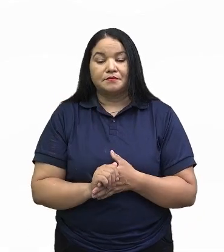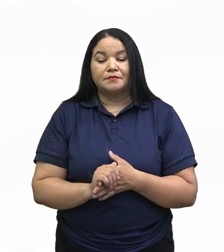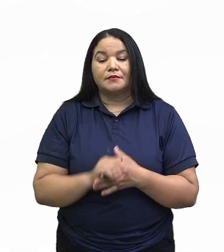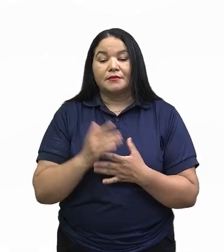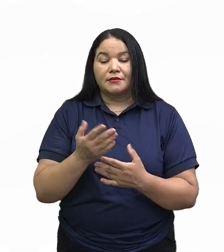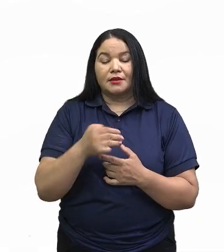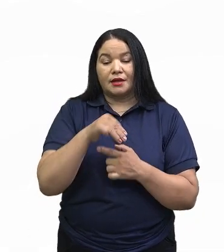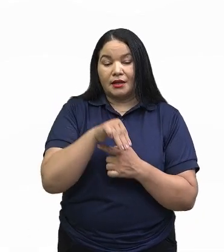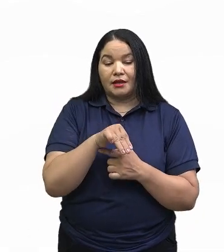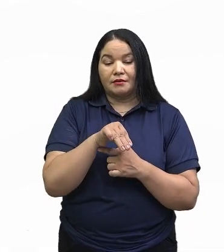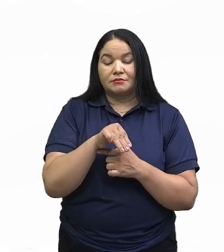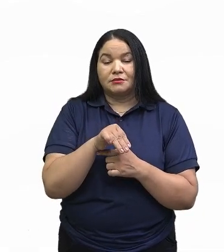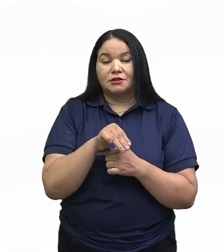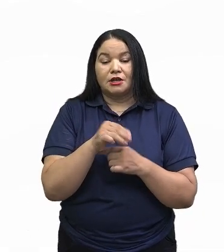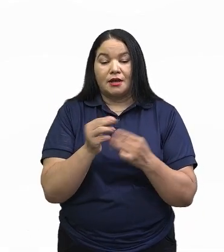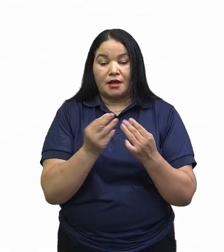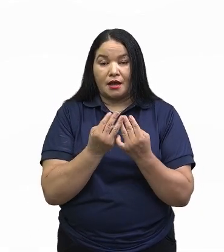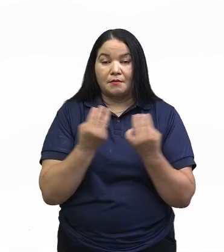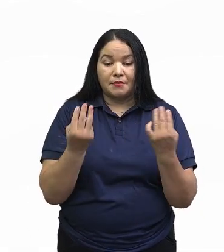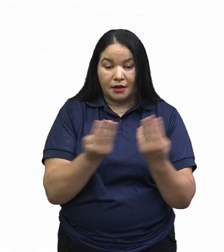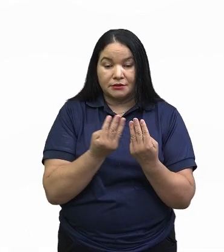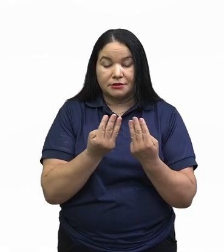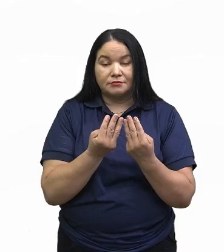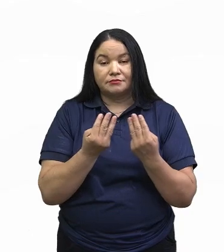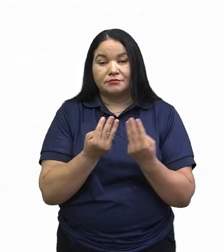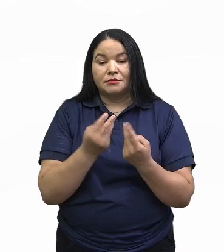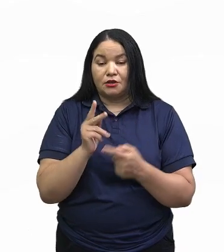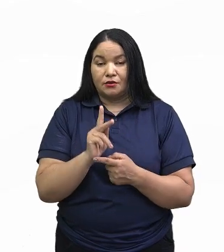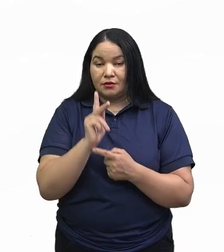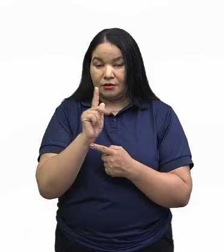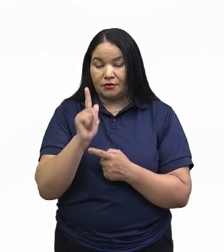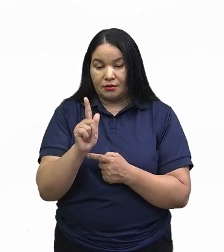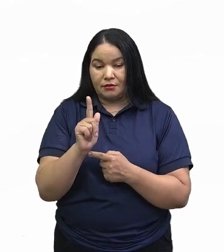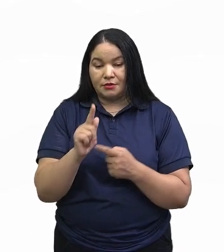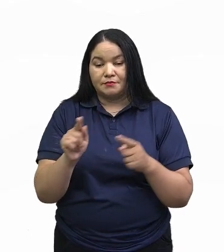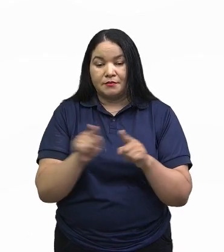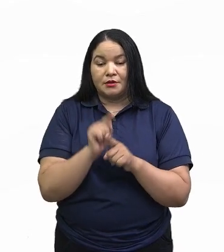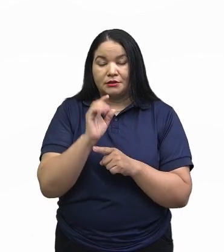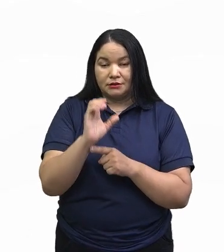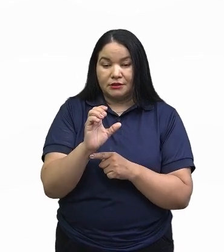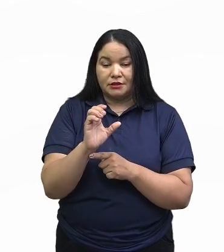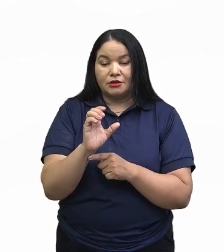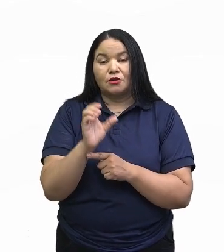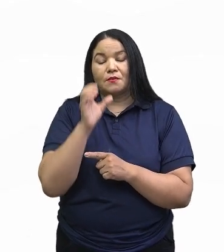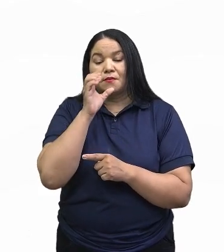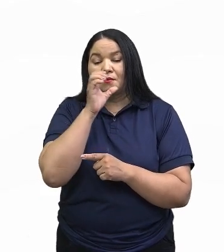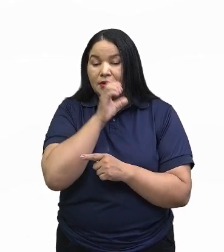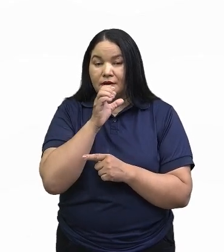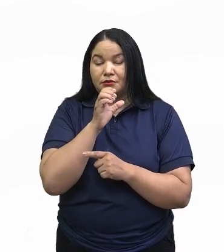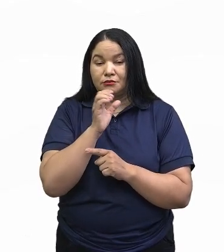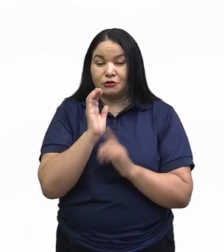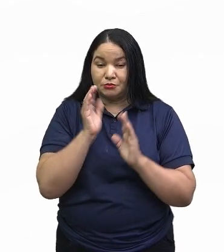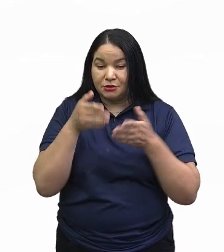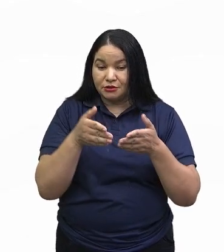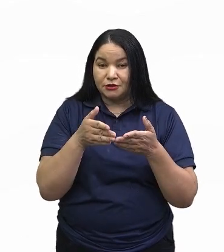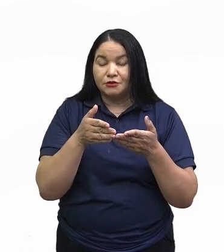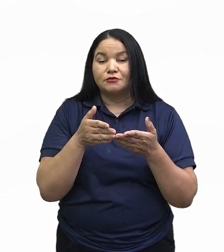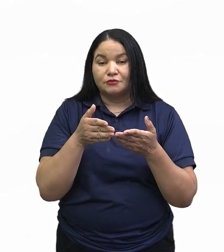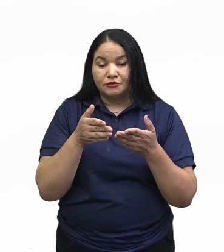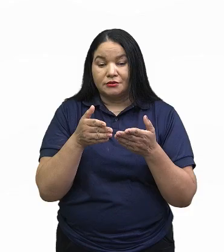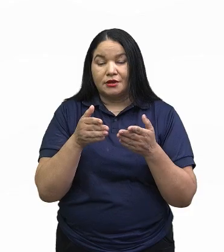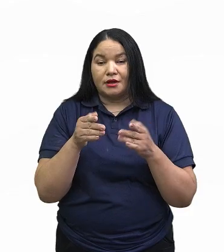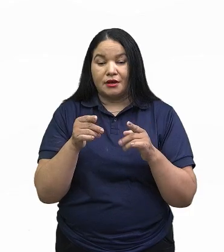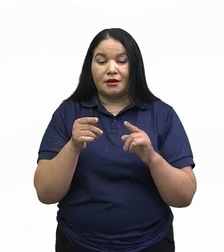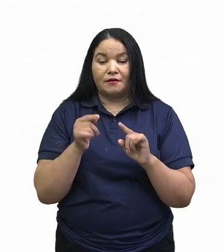onde o M é a massa do corpo, medida em quilogramas, certo? O C é o calor específico, que é medido em caloria